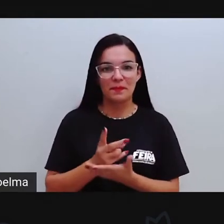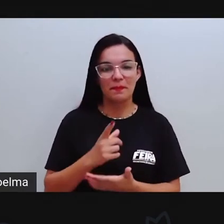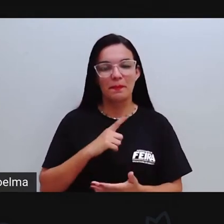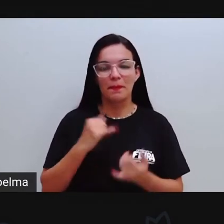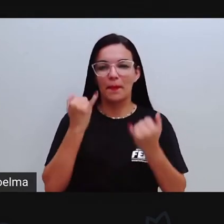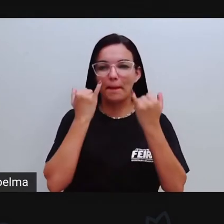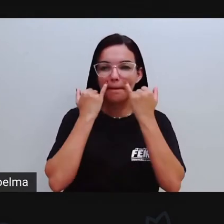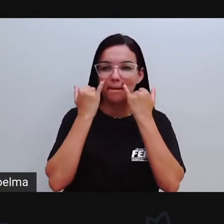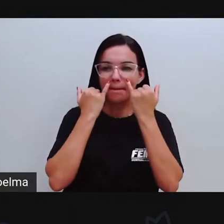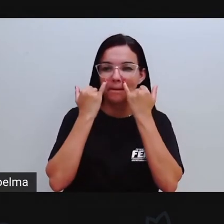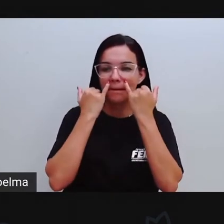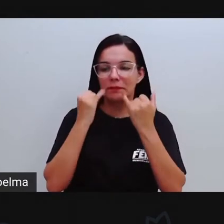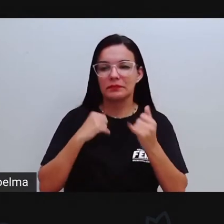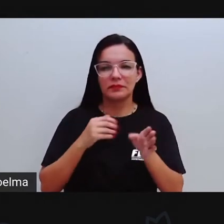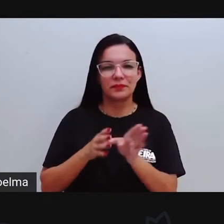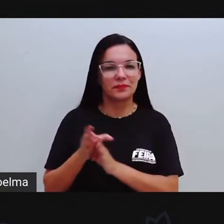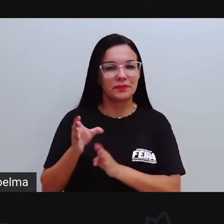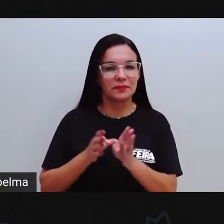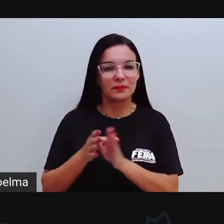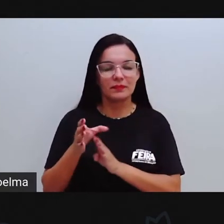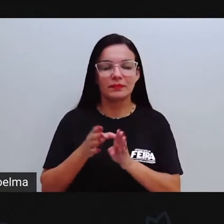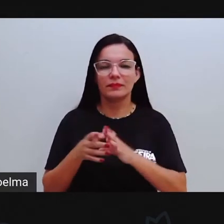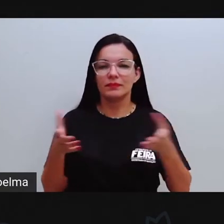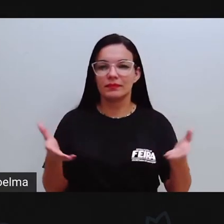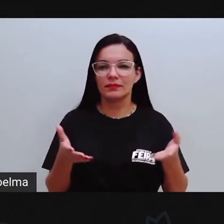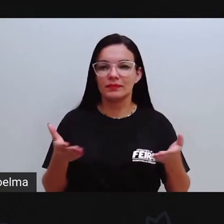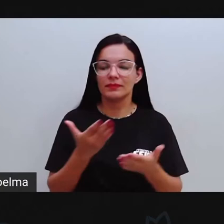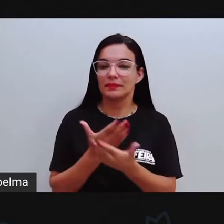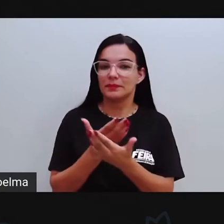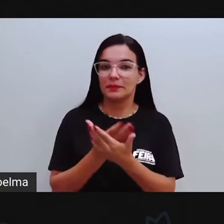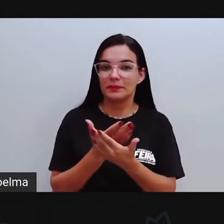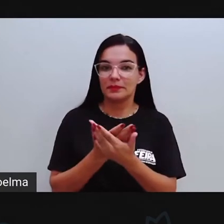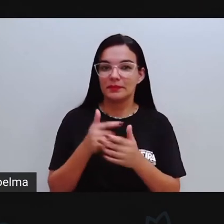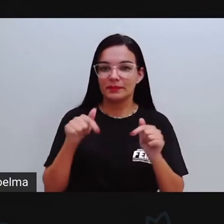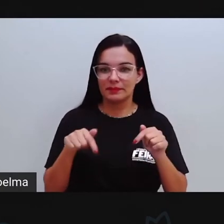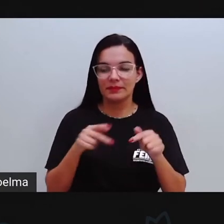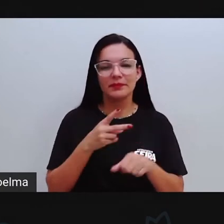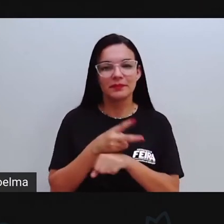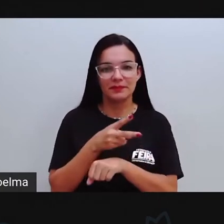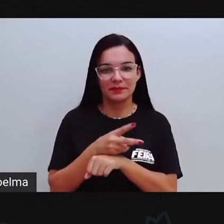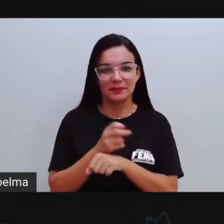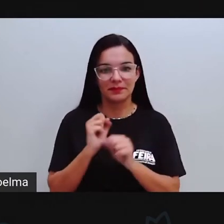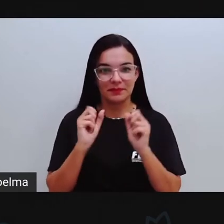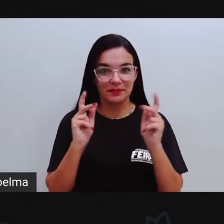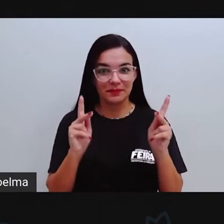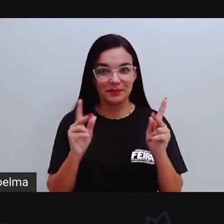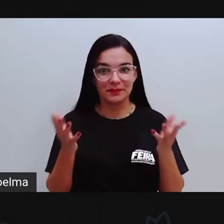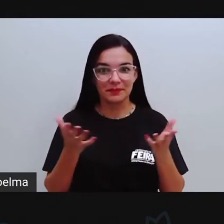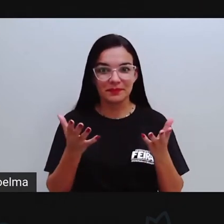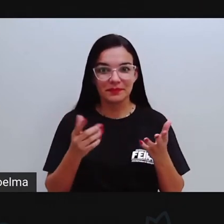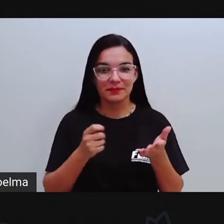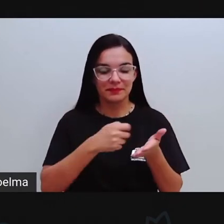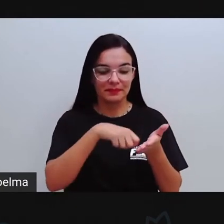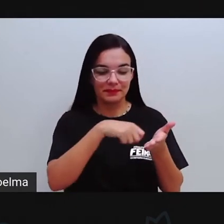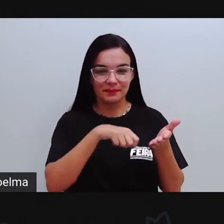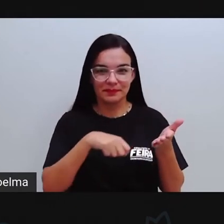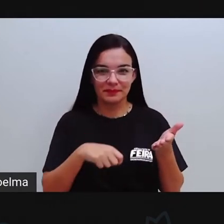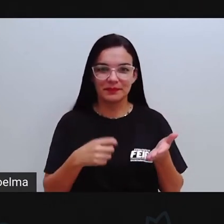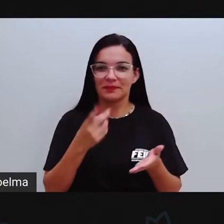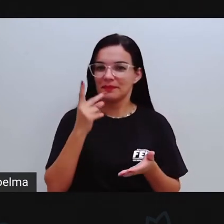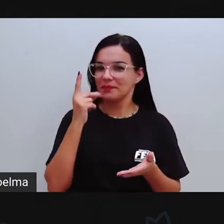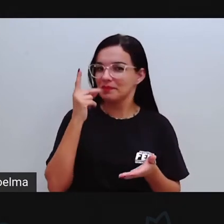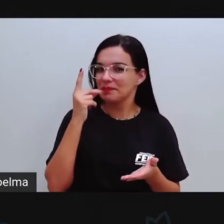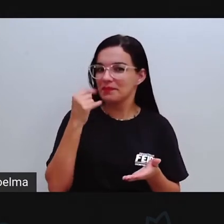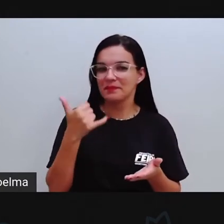informações, as orientações, tudo que a gente vai trabalhar e estudar nesta videoaula. Então, ó, materiais sempre a postos, não